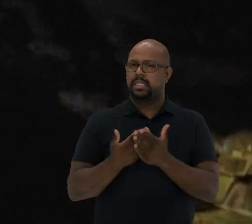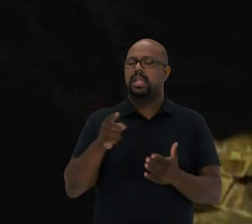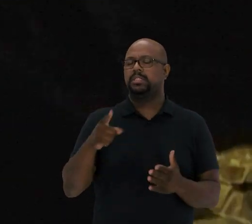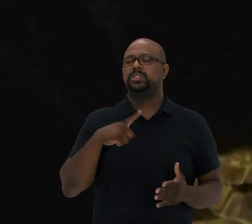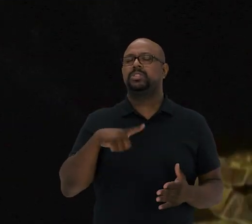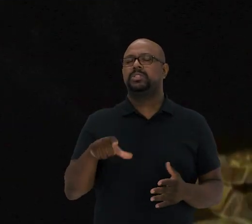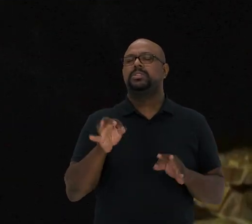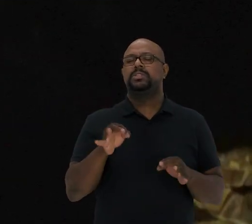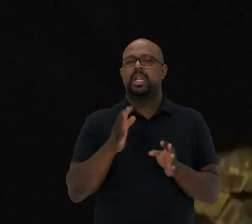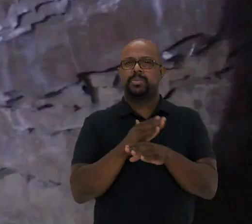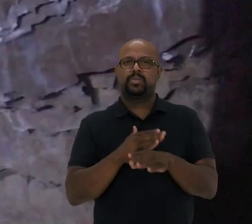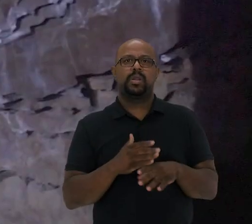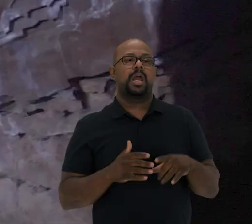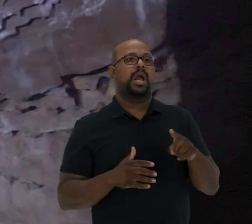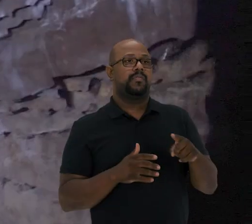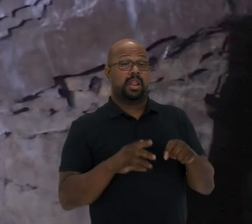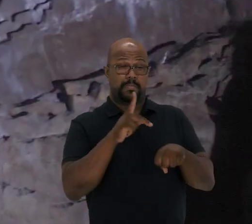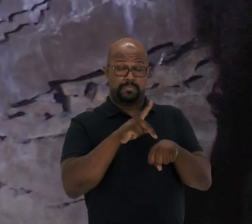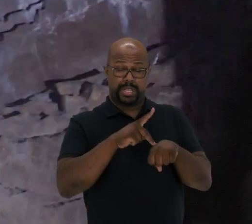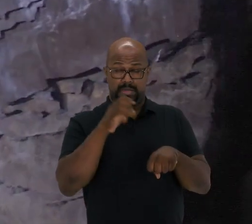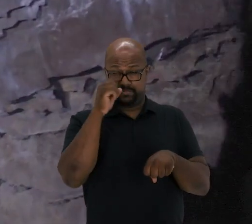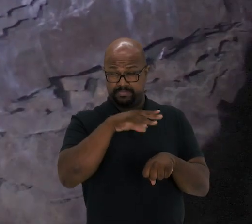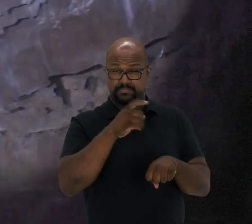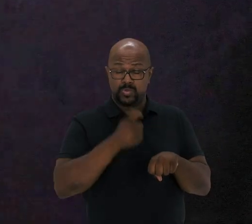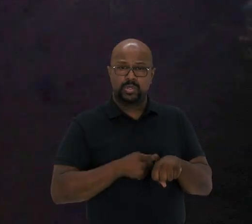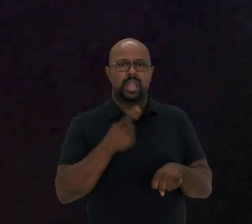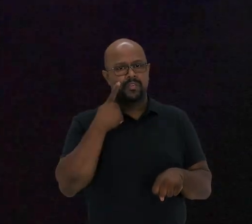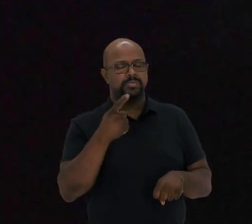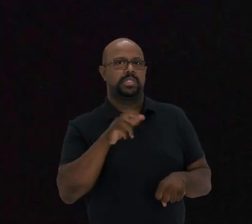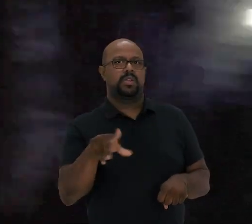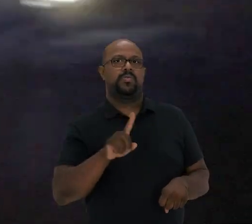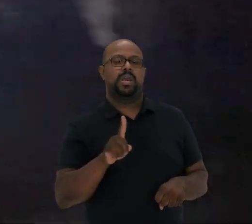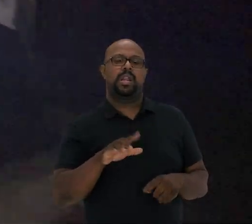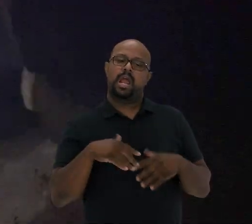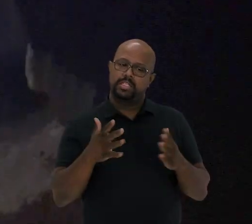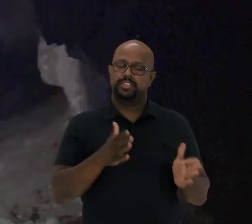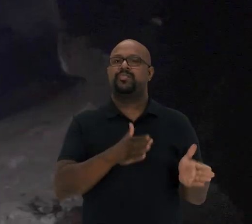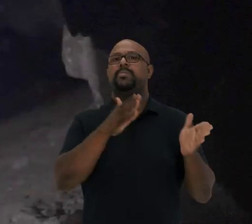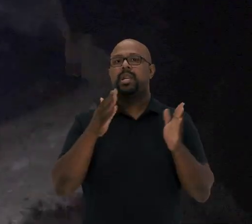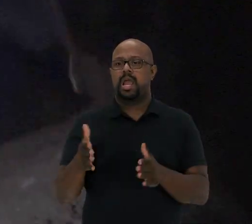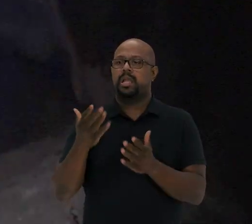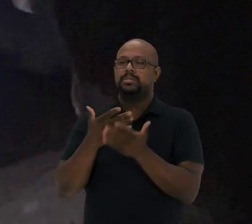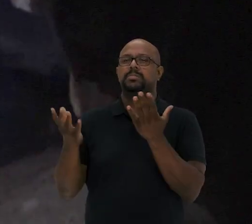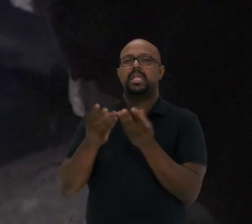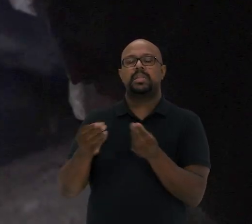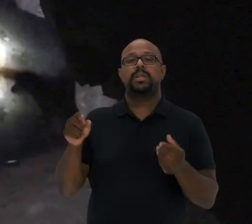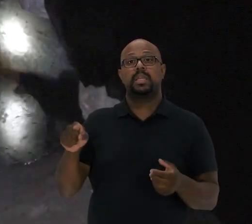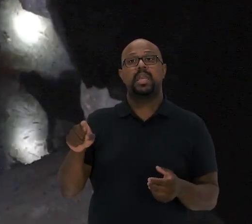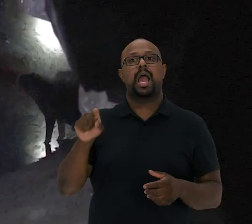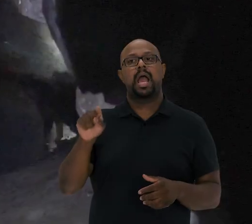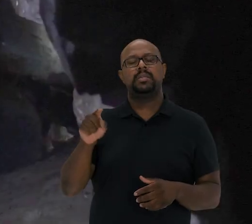não, até ali existia abertura. Aí demos numa pedra bruta ali, ó, e eu disse que não era. Aí a gente veio para cá, aí você perdemos